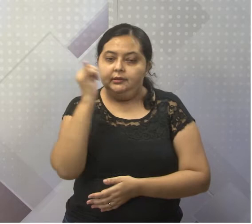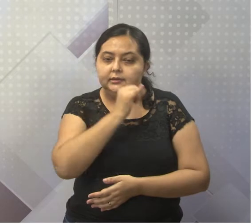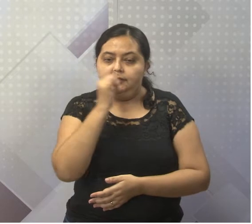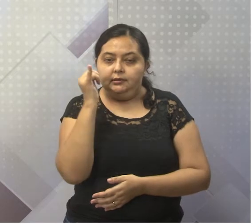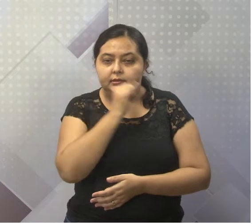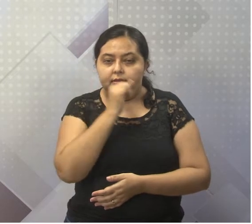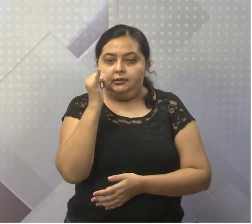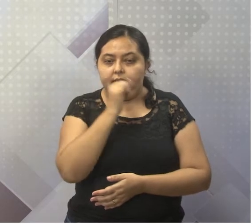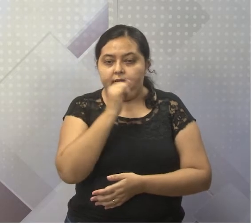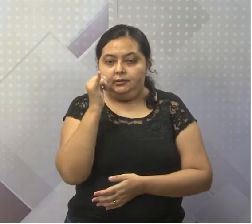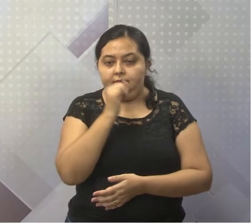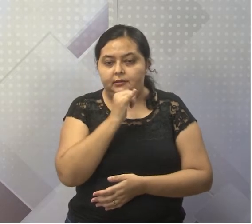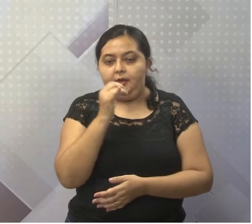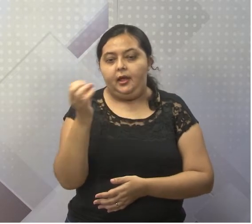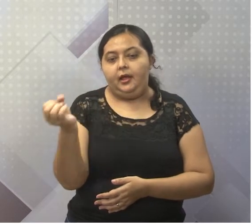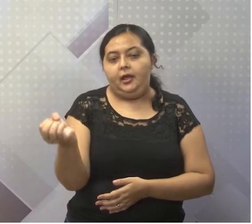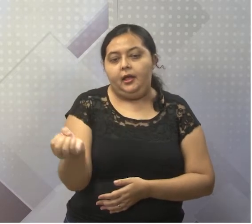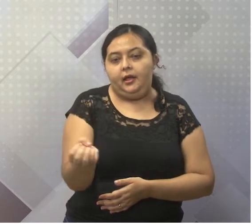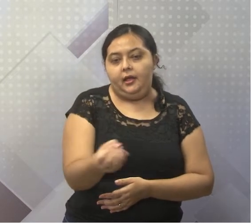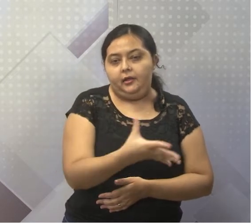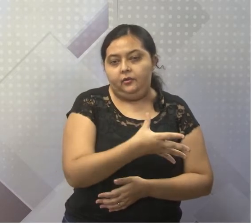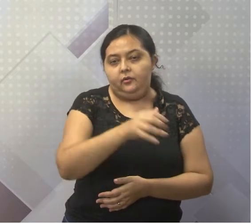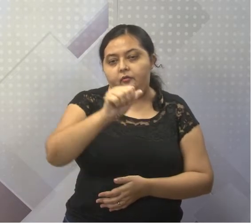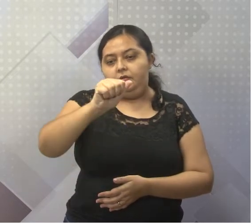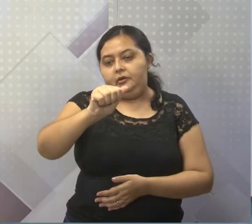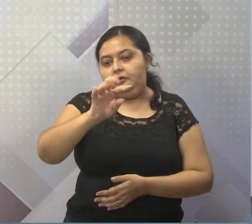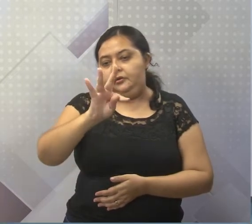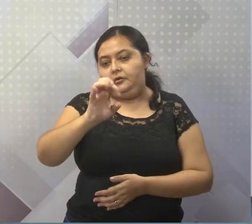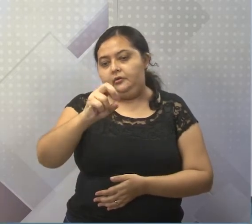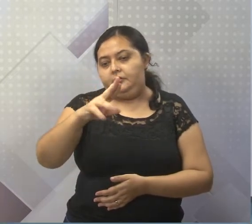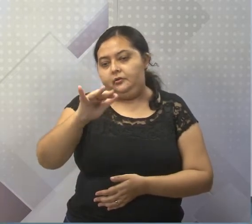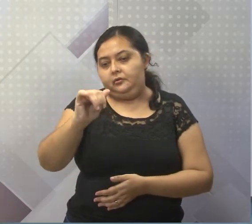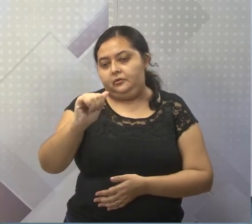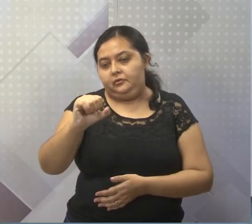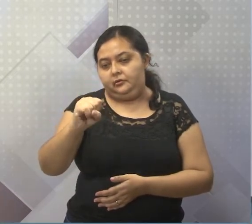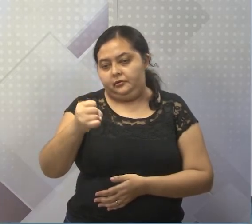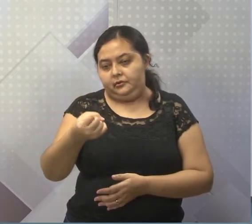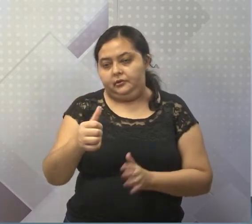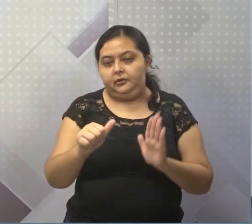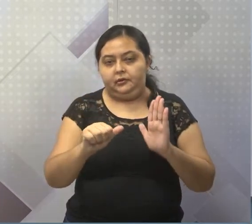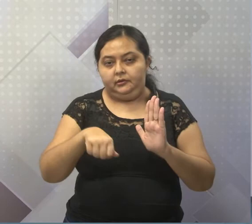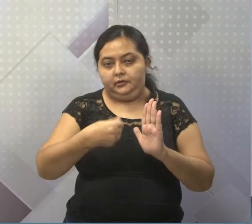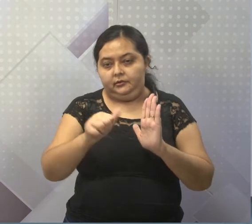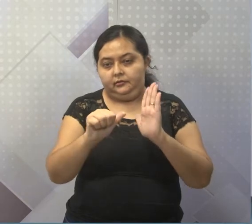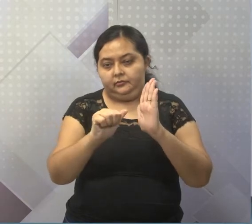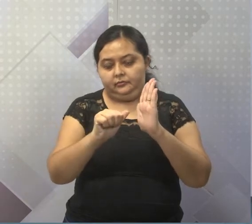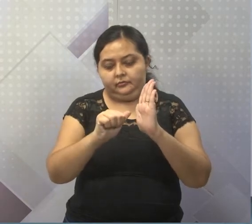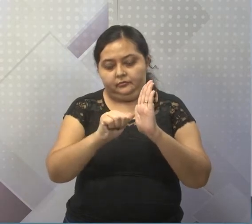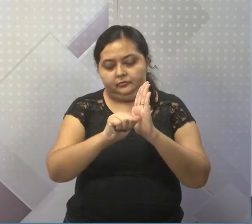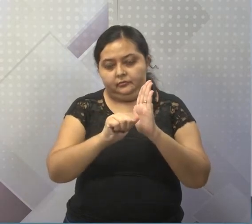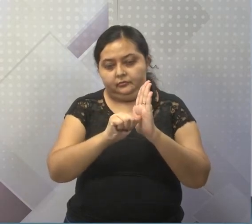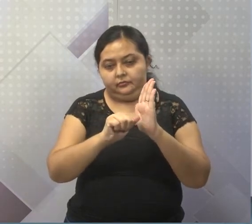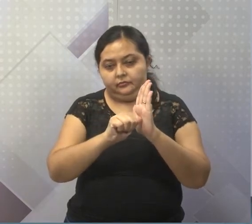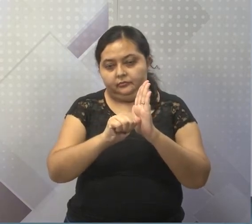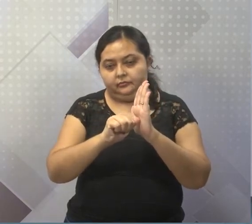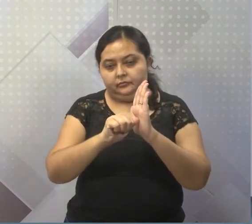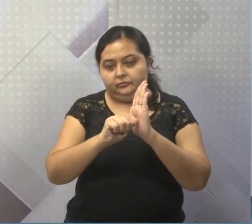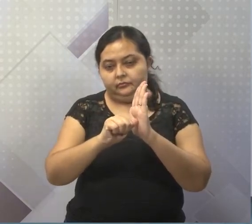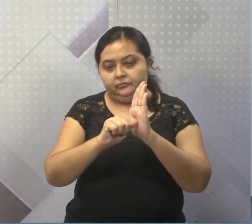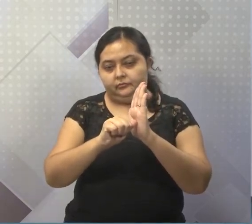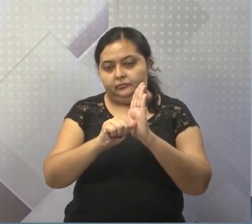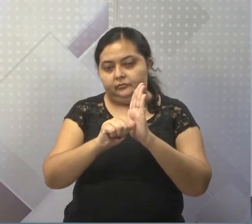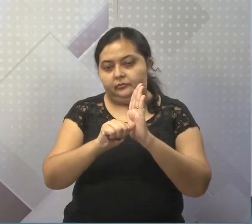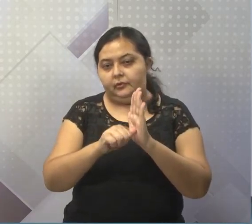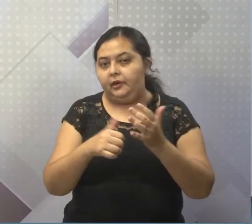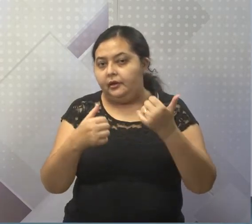assim de a nova apenas né então gente a gente vê aí um pouco da